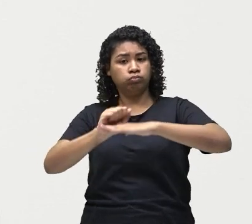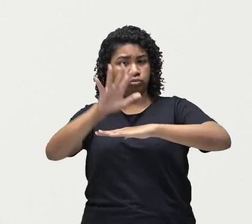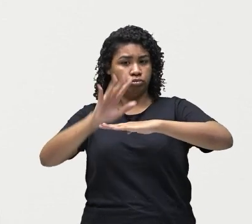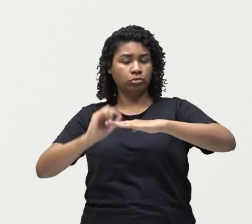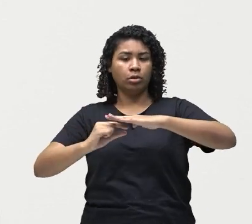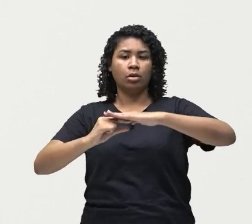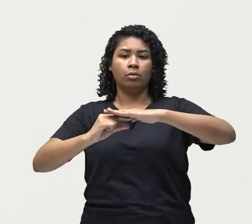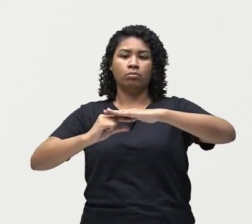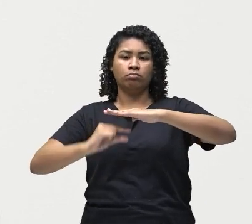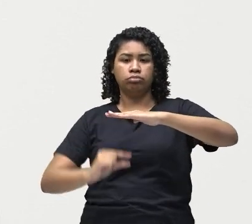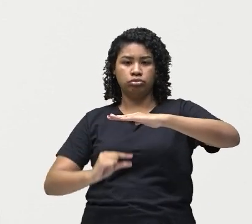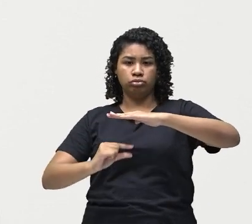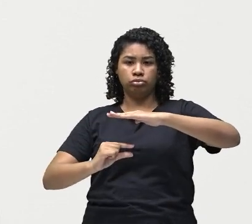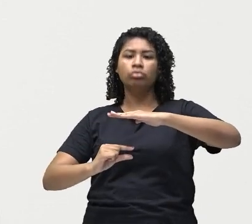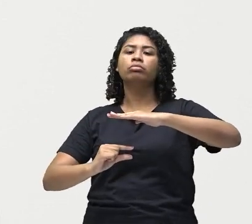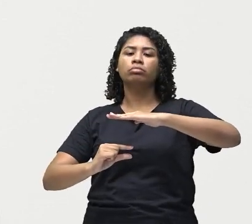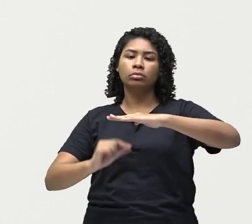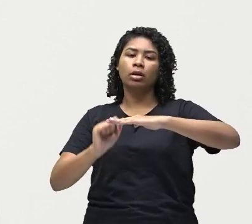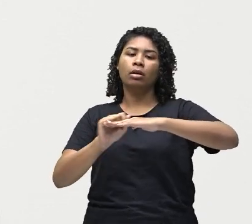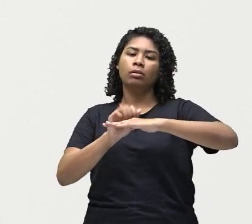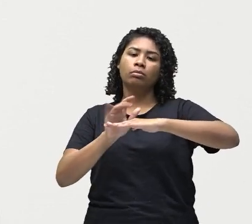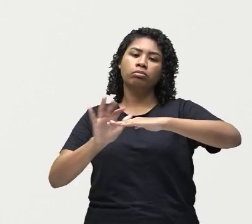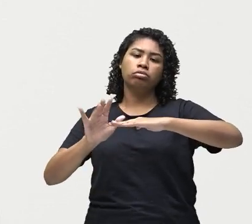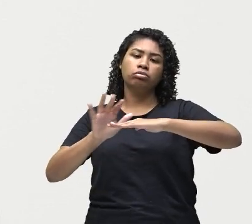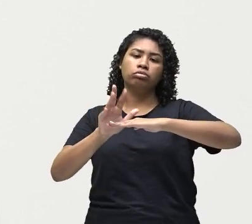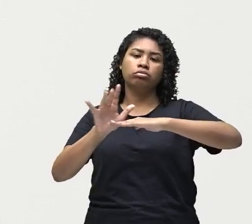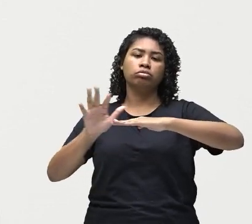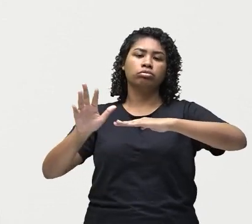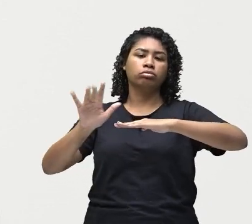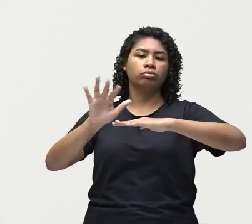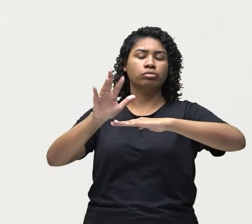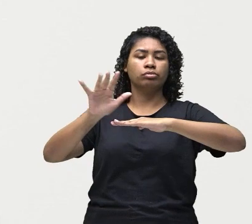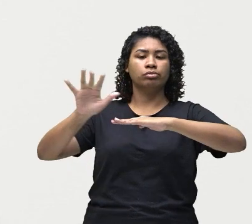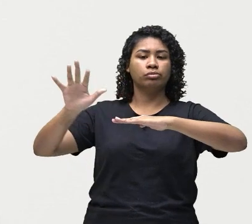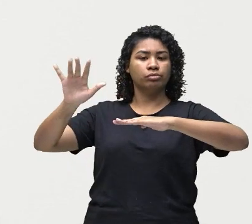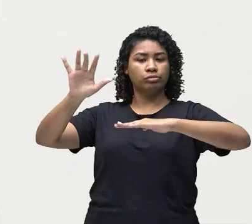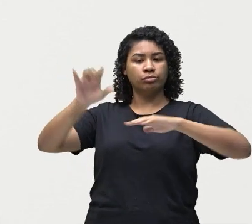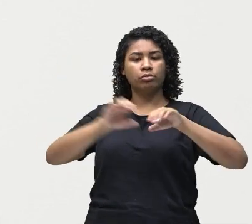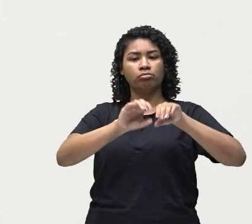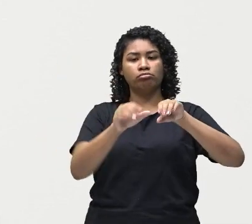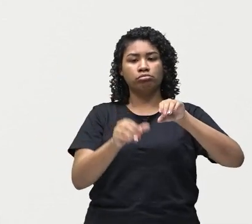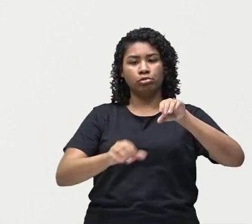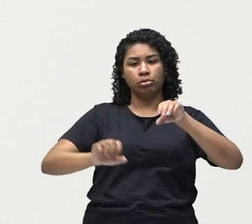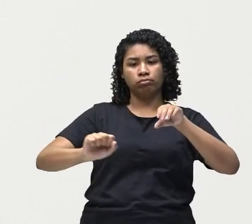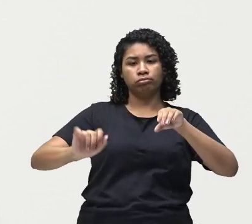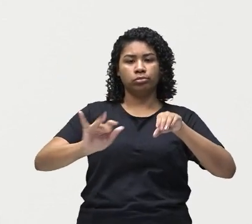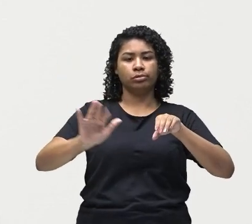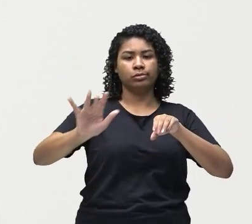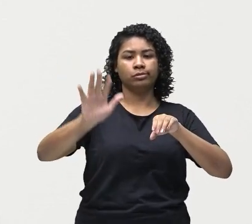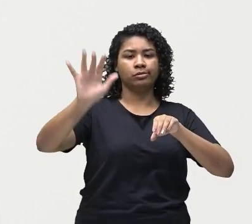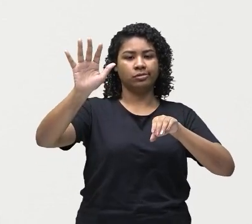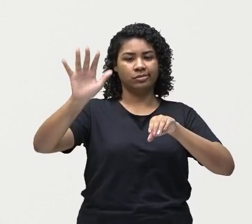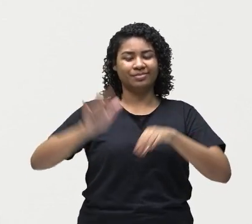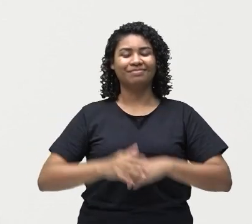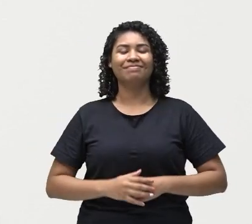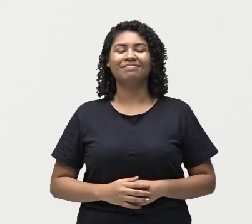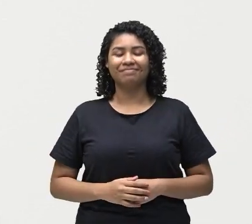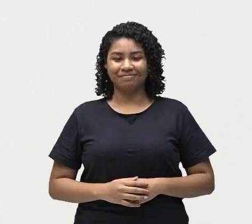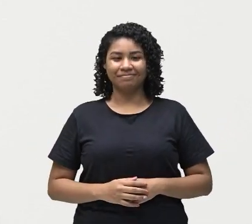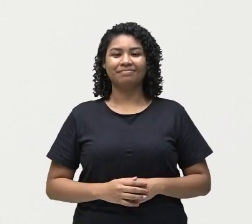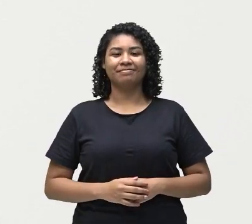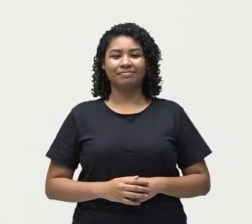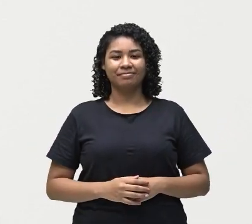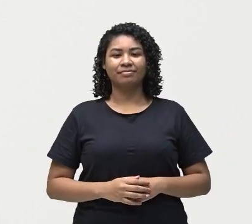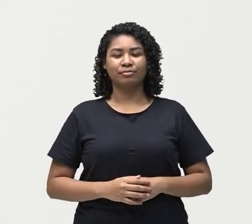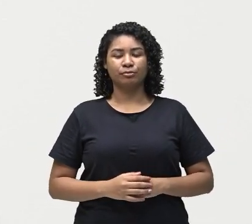da mistura e no quarto tempo sobe e libera o que os gases formados pelo escape né ocorre